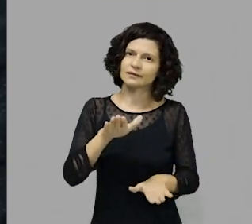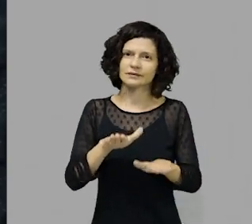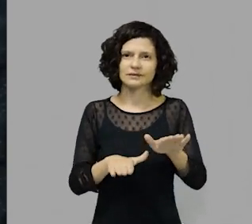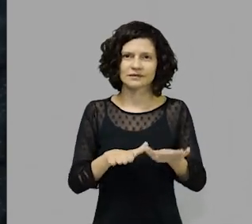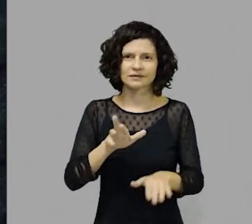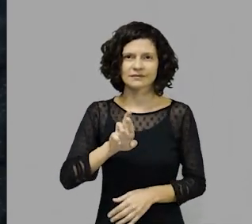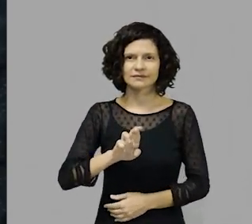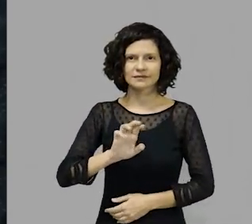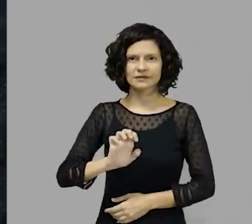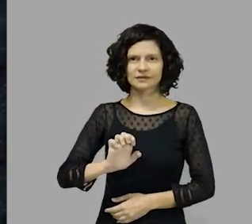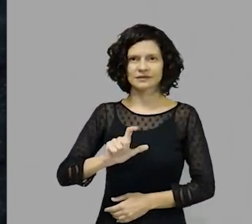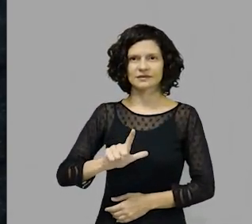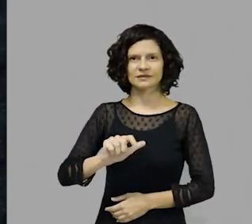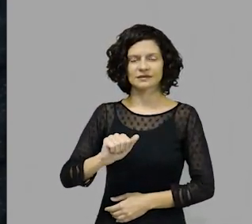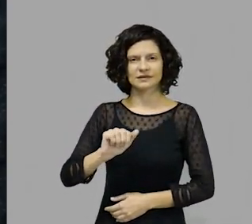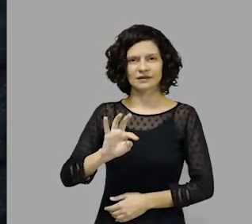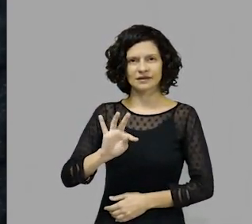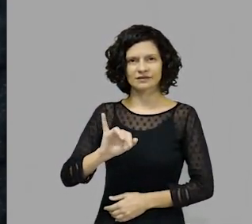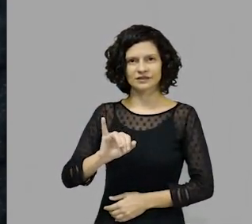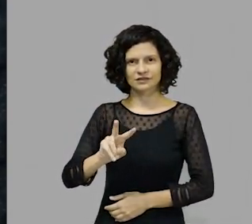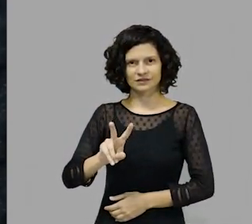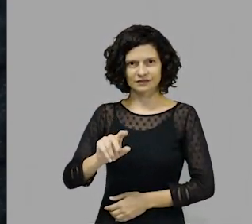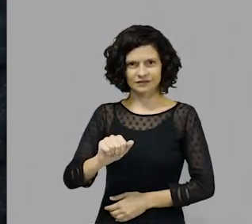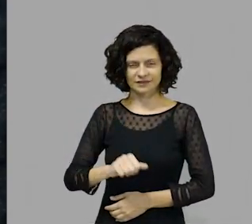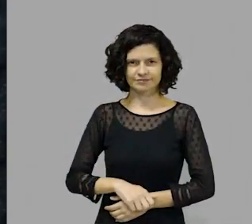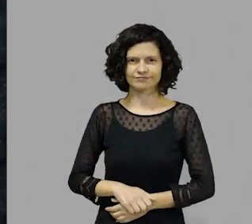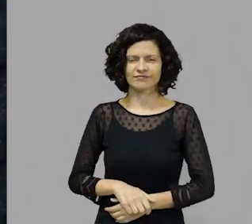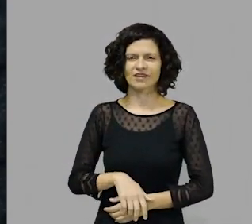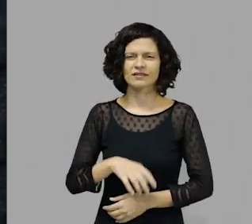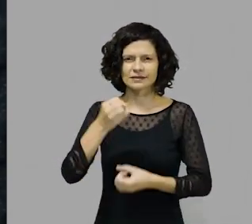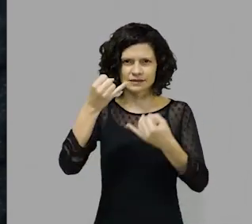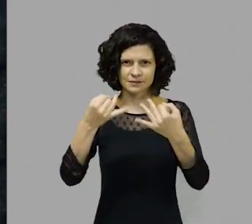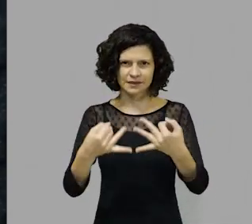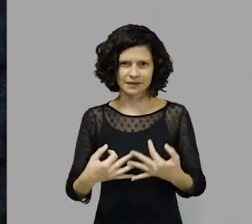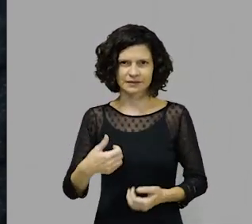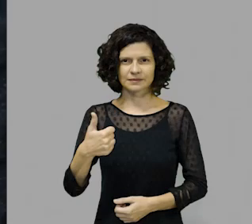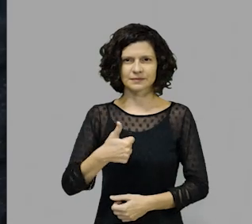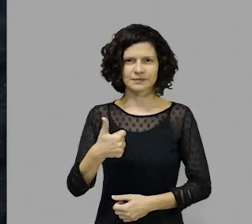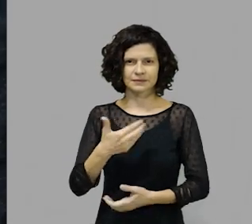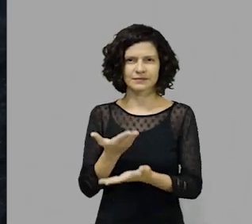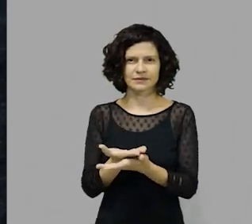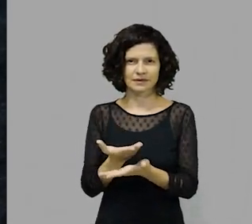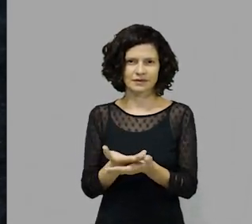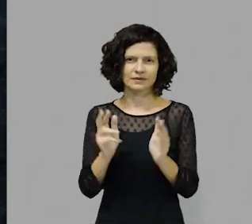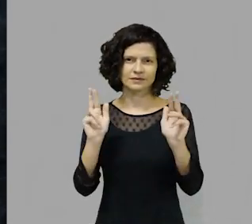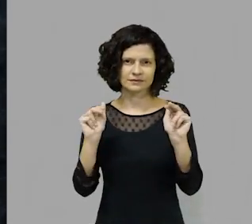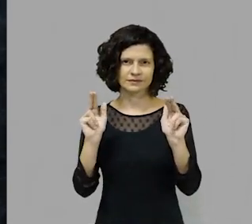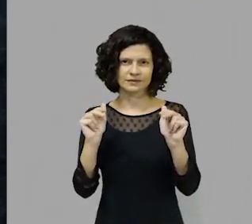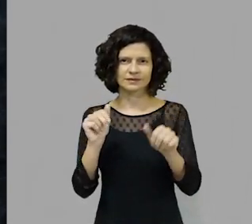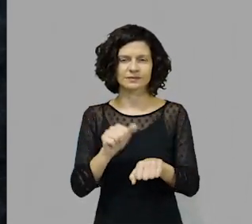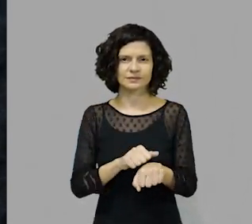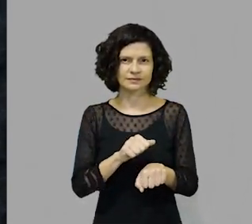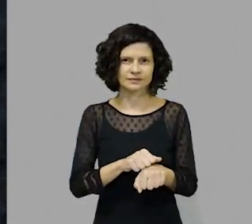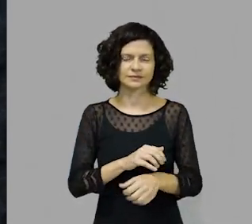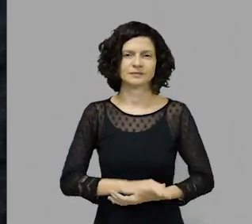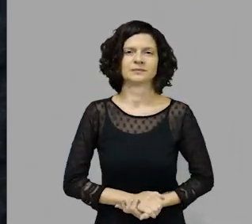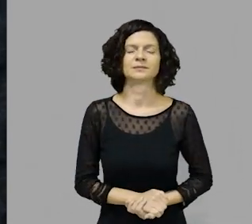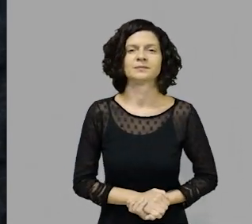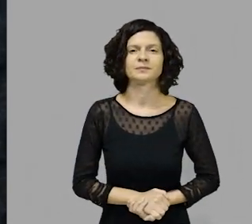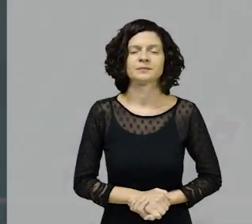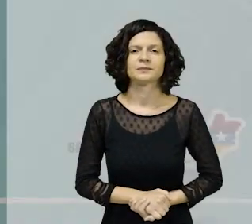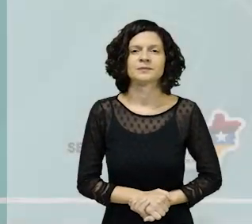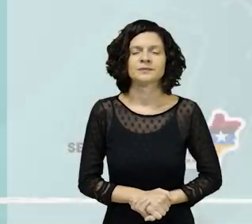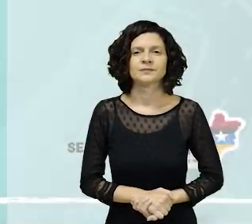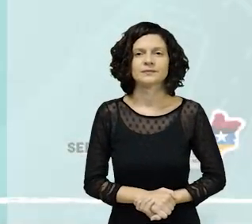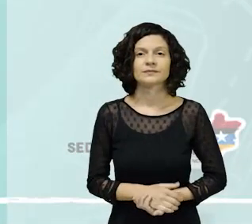aulas anteriores. Na primeira aula sobre pobreza, eu já te falei sobre isso. A diferença entre pobreza absoluta e pobreza